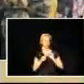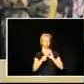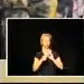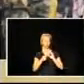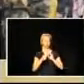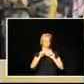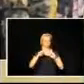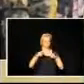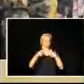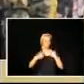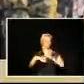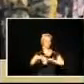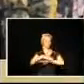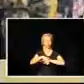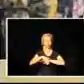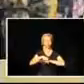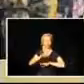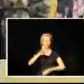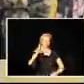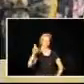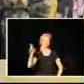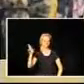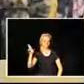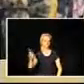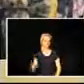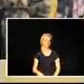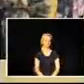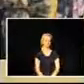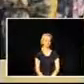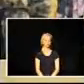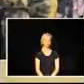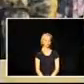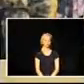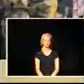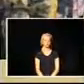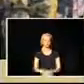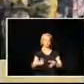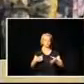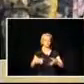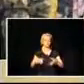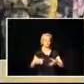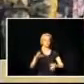Roberto Aparecido Viola. A atual via de acesso 5, no bairro